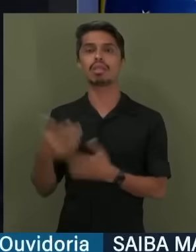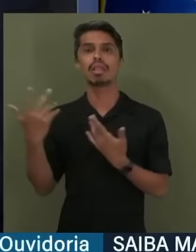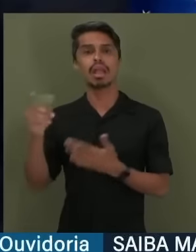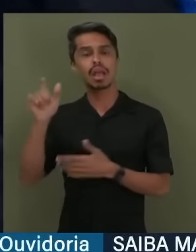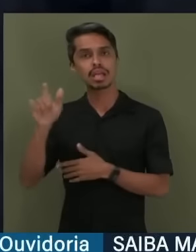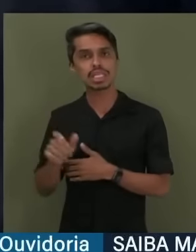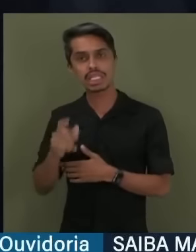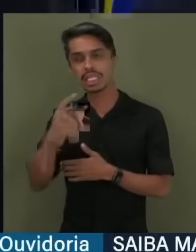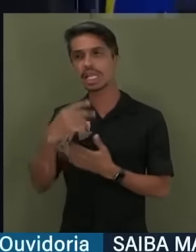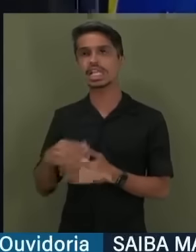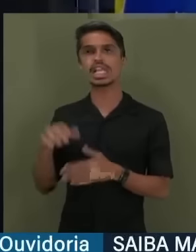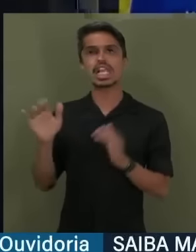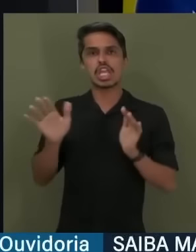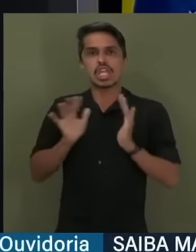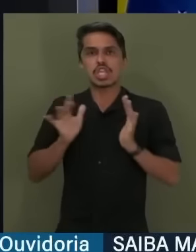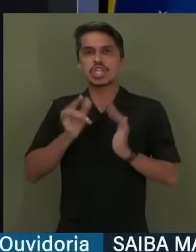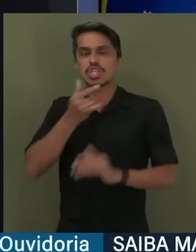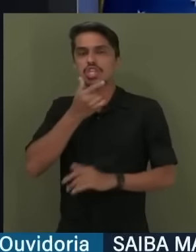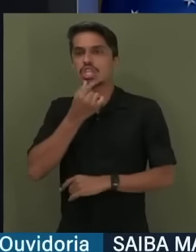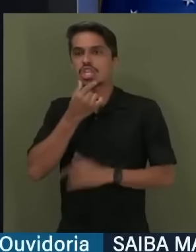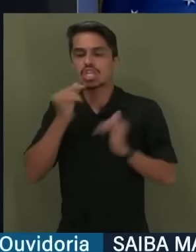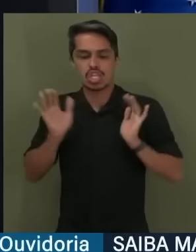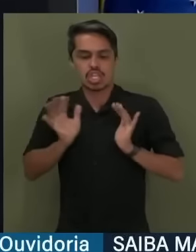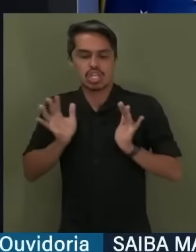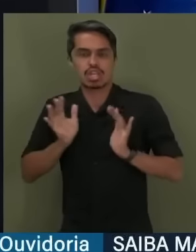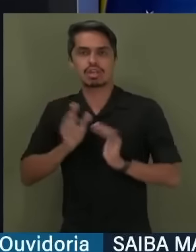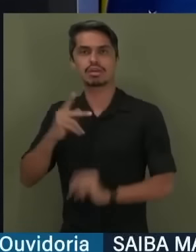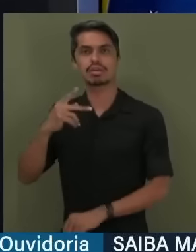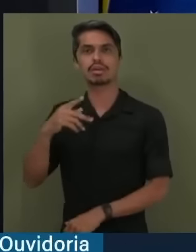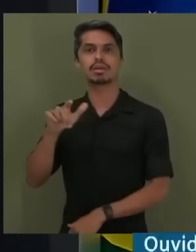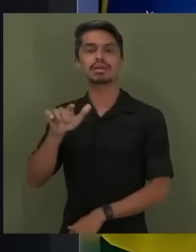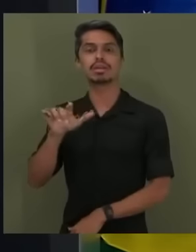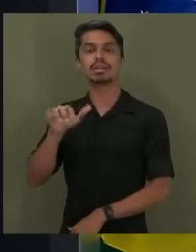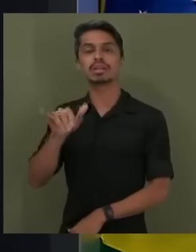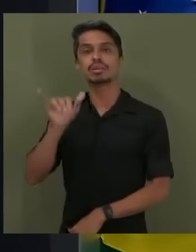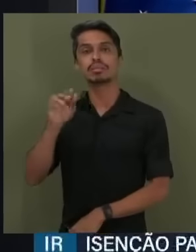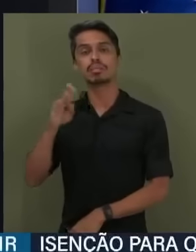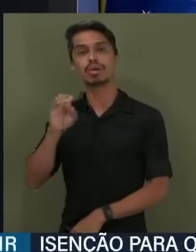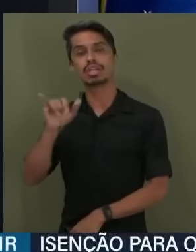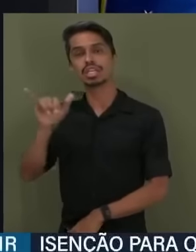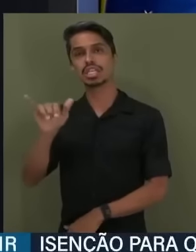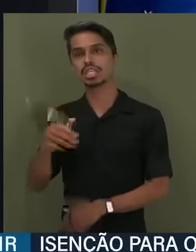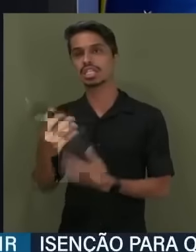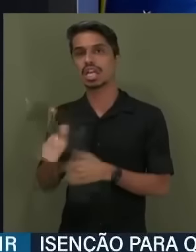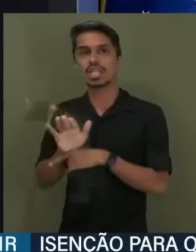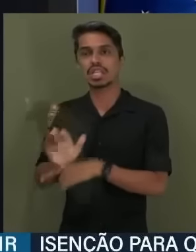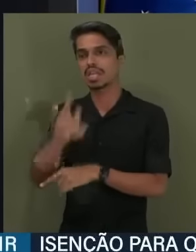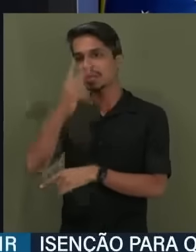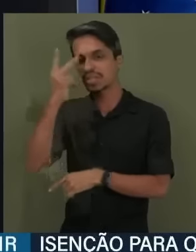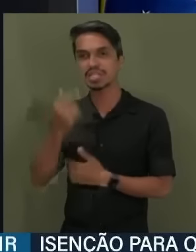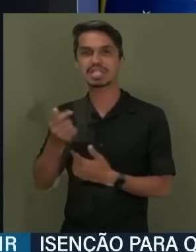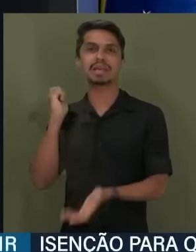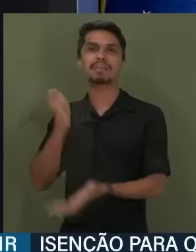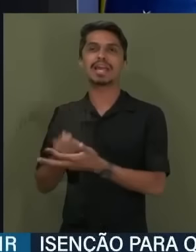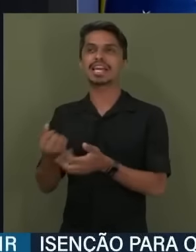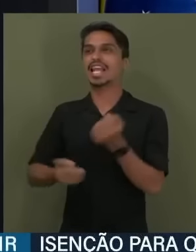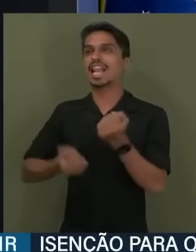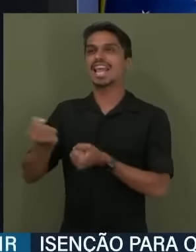da classe média, a classe alta, para beneficiar esses motoristas de veículo importado. Não foi